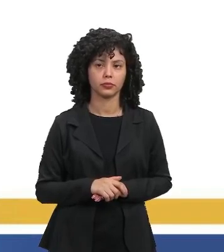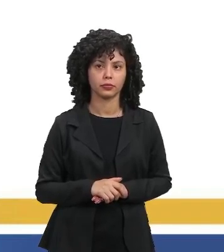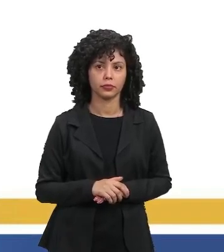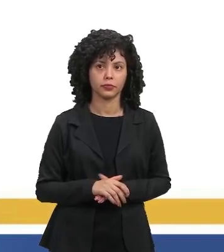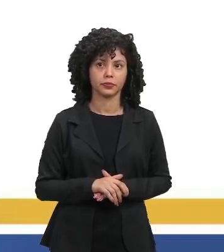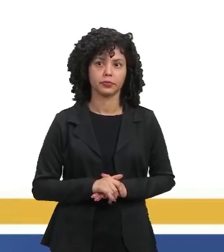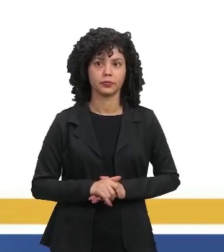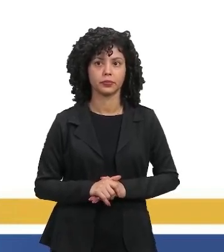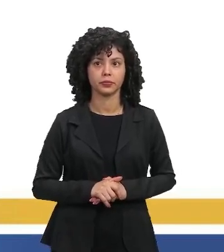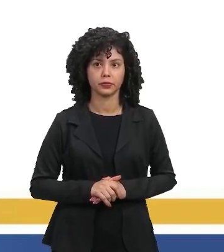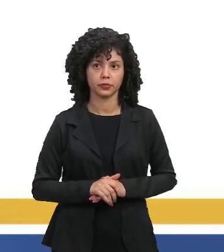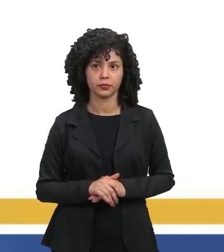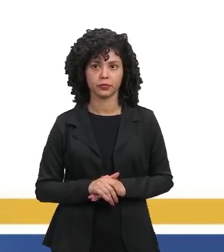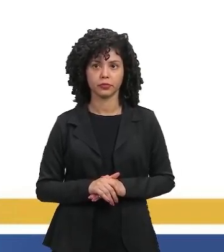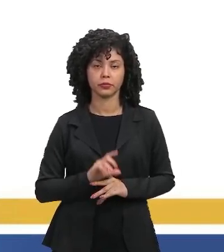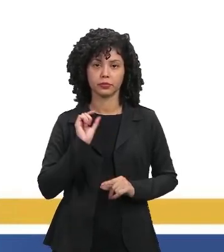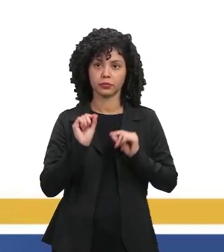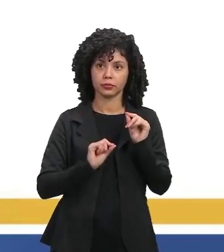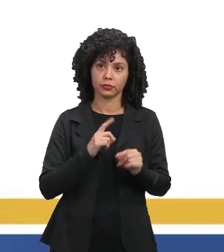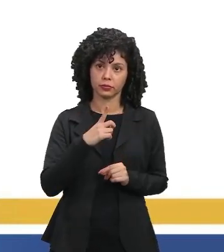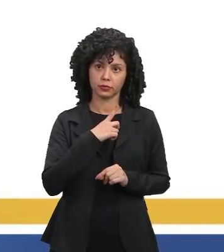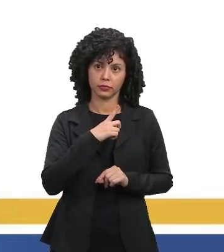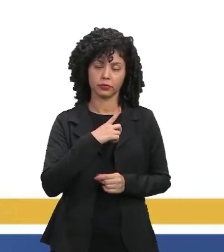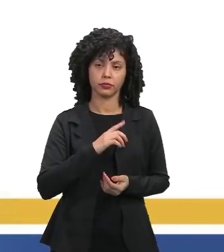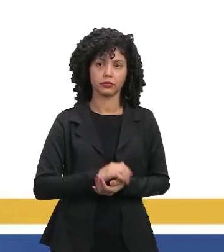semelhança. Nós temos os